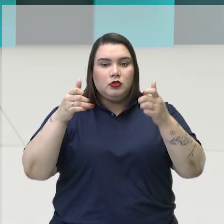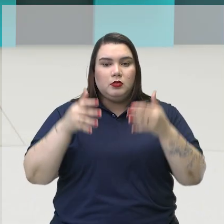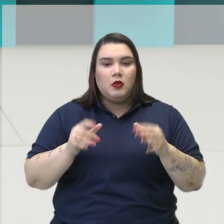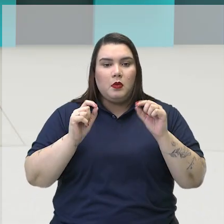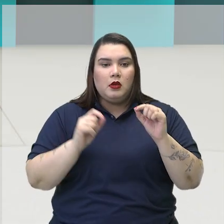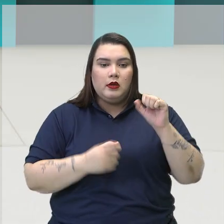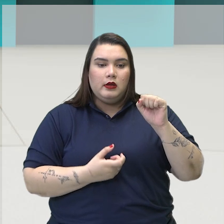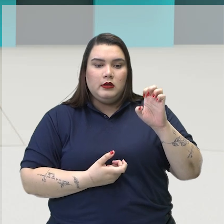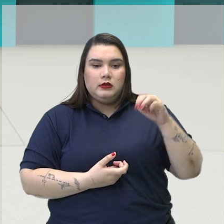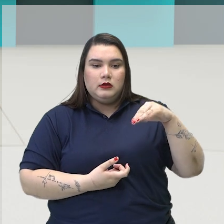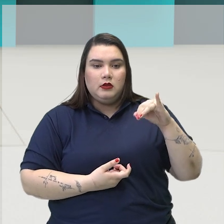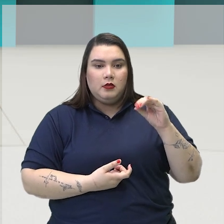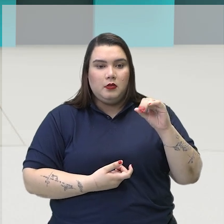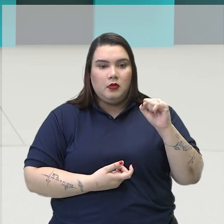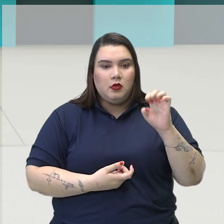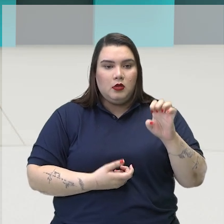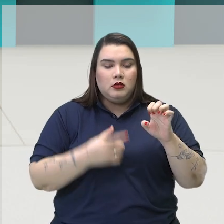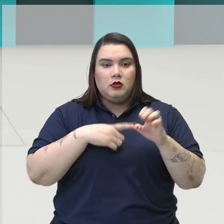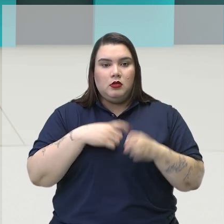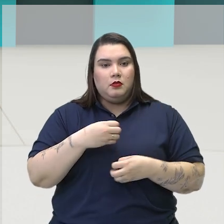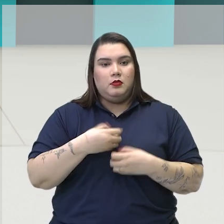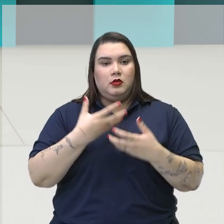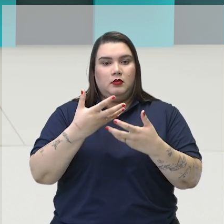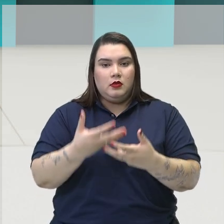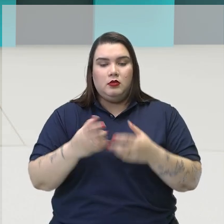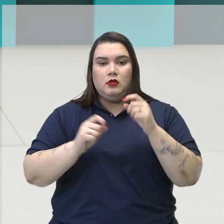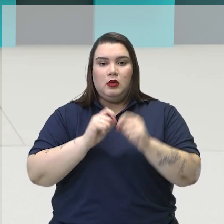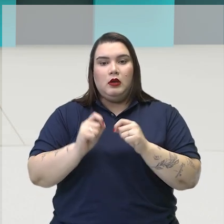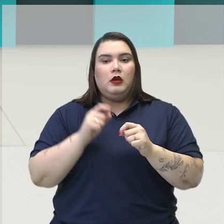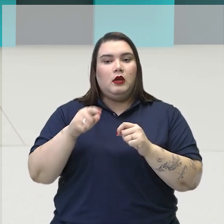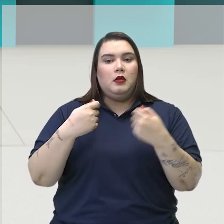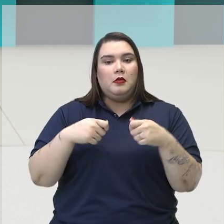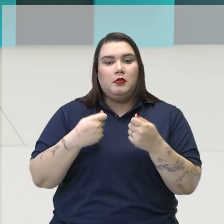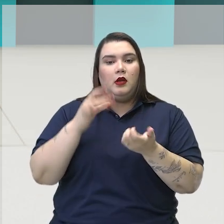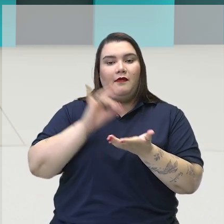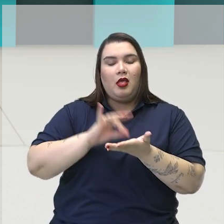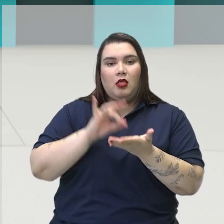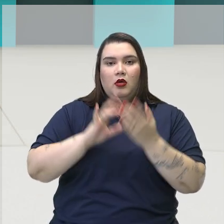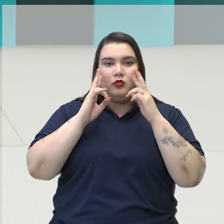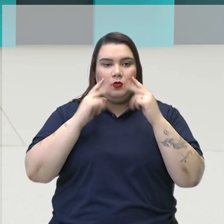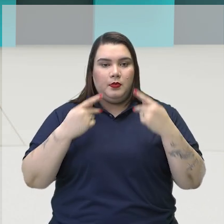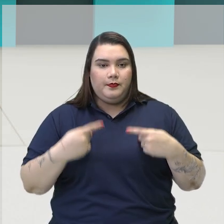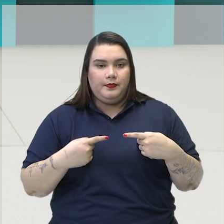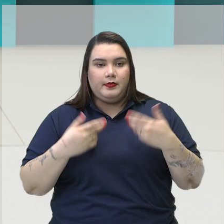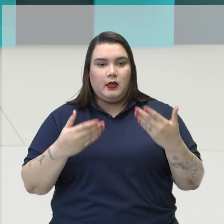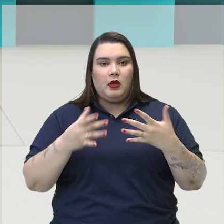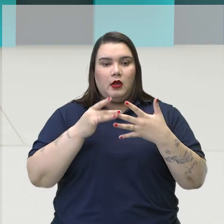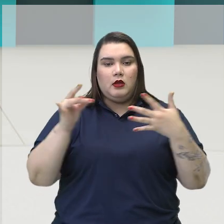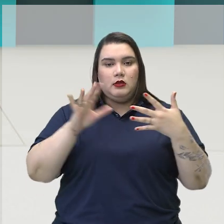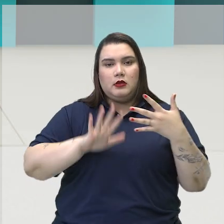humanas pela busca da verdade. Porque nós precisamos entender que a semiótica, ela é como se fosse